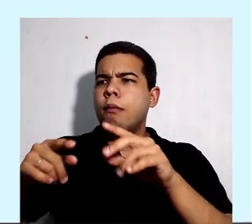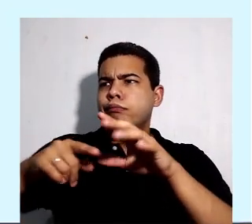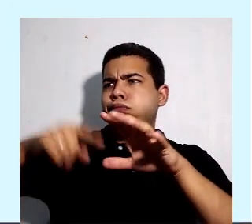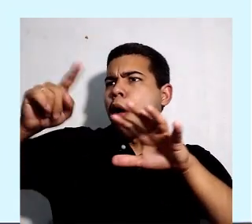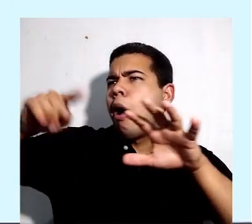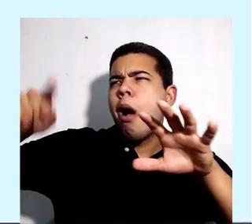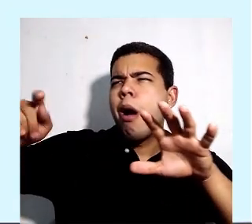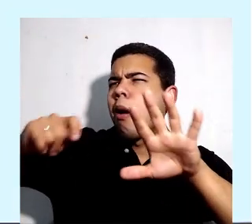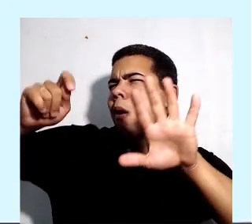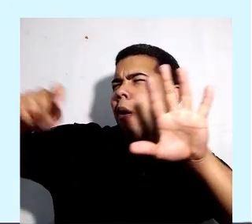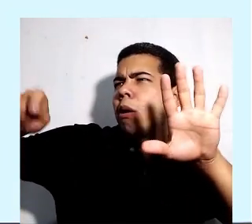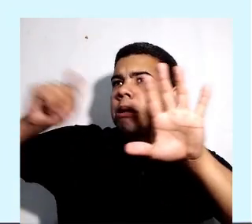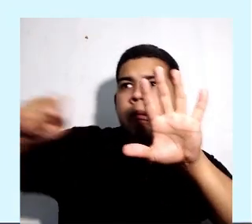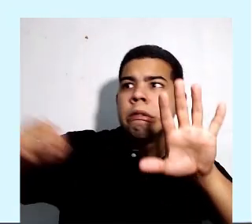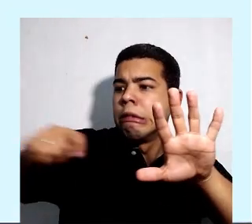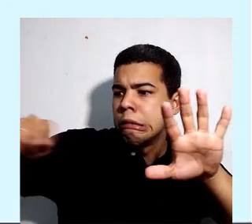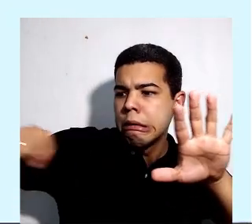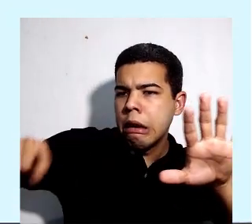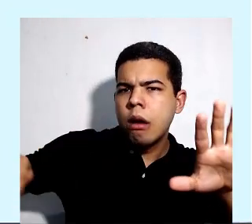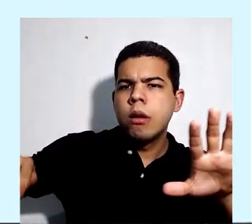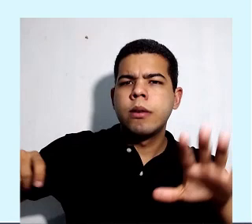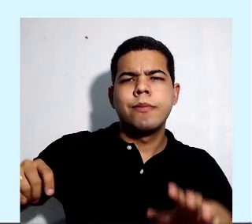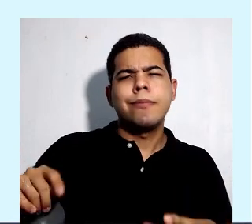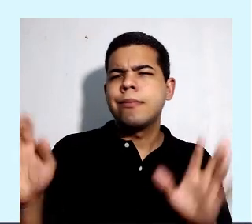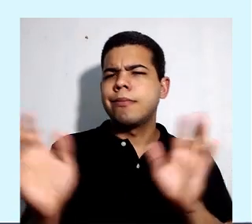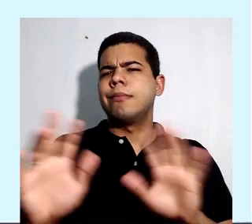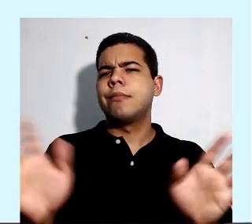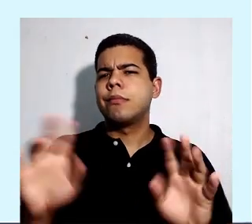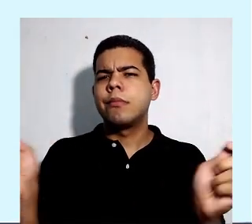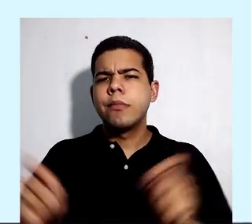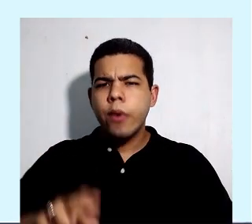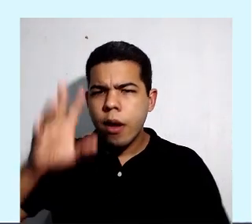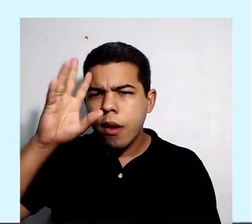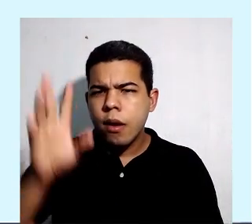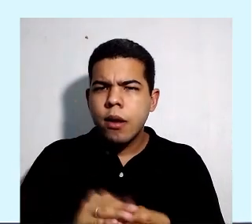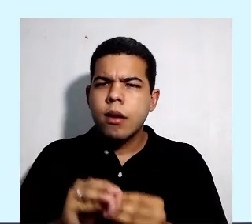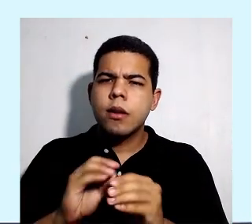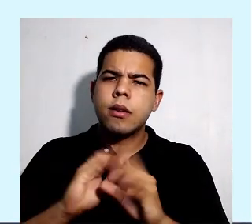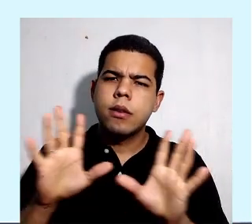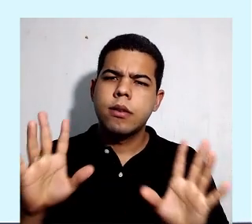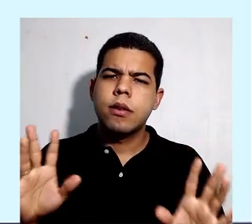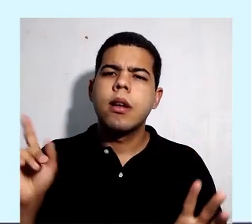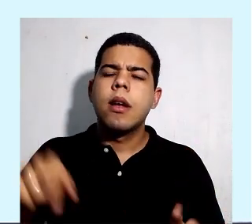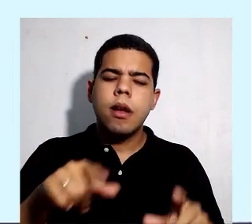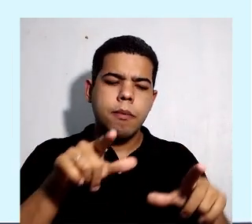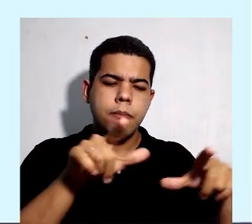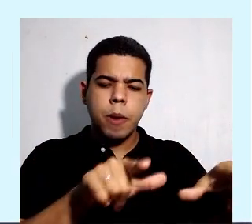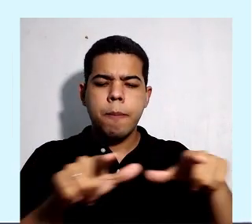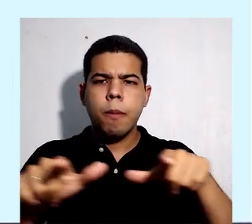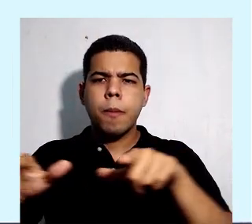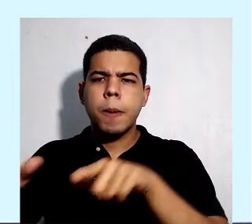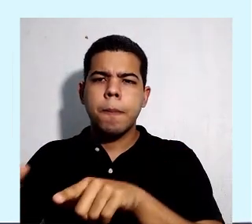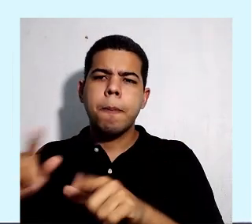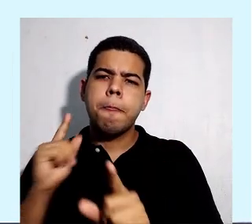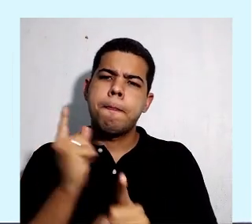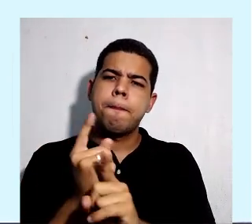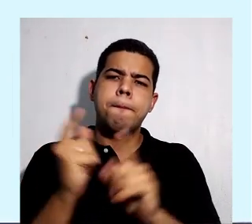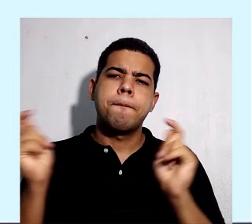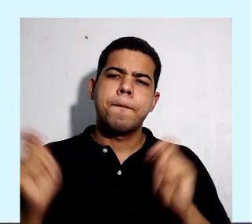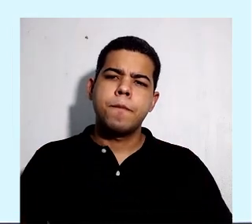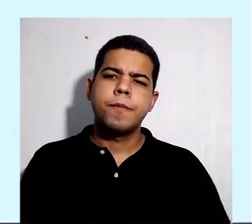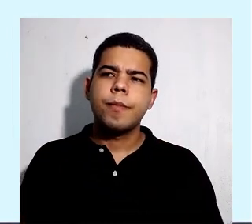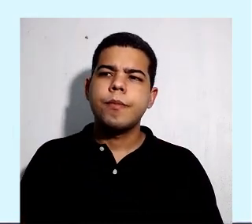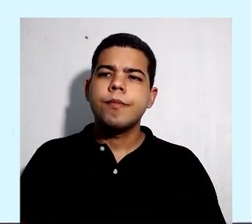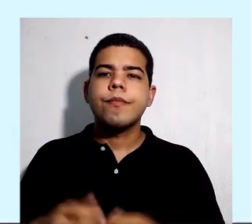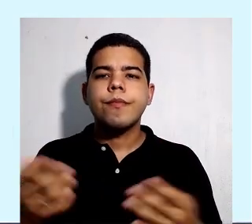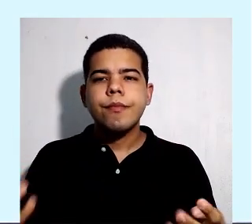fórmulas, não. Isso a gente encontra, sim. Mas a gente pode encontrar a área com o espaço ocupado de várias formas.